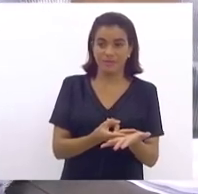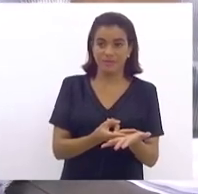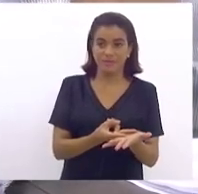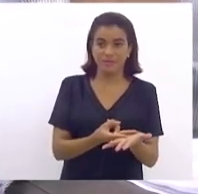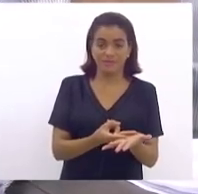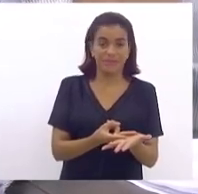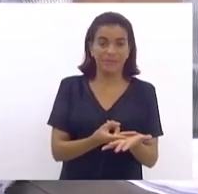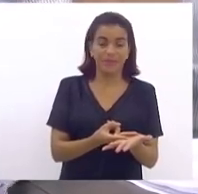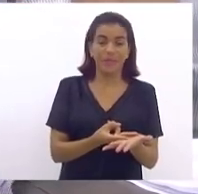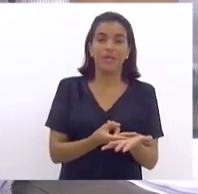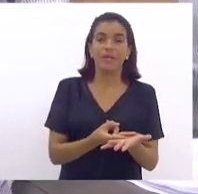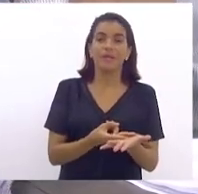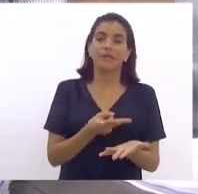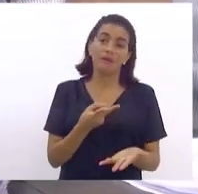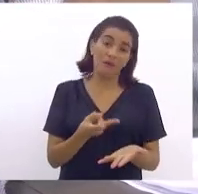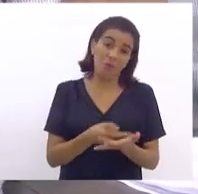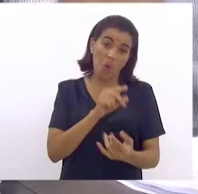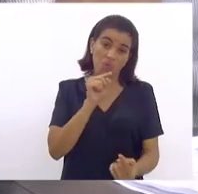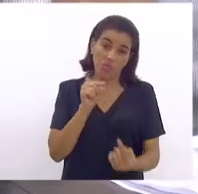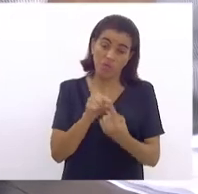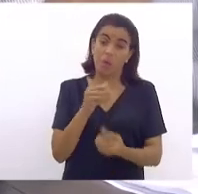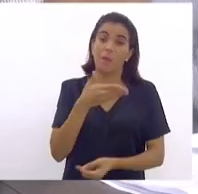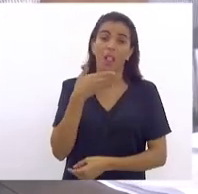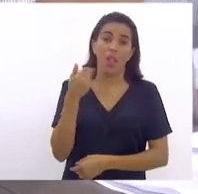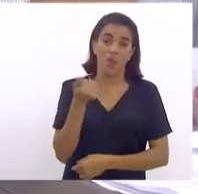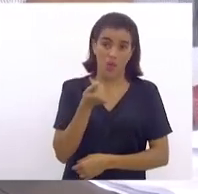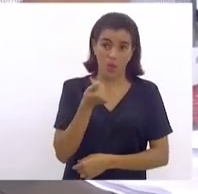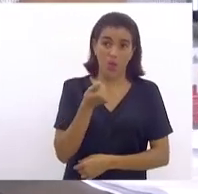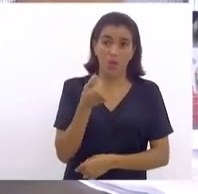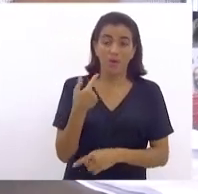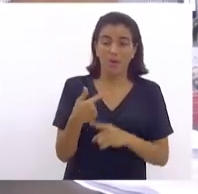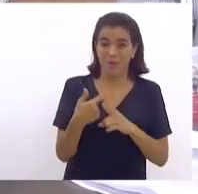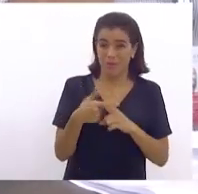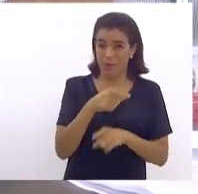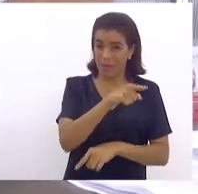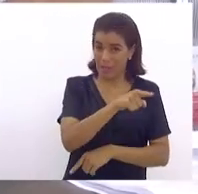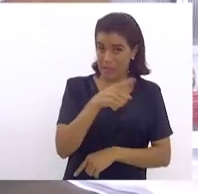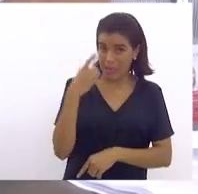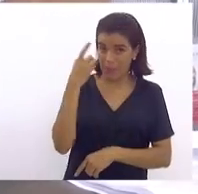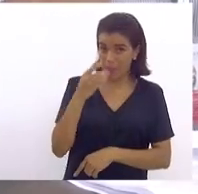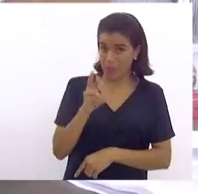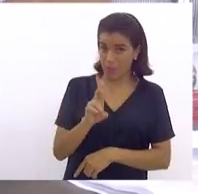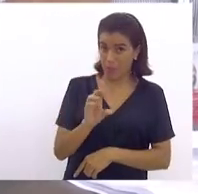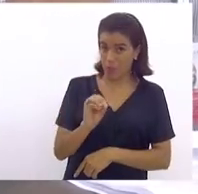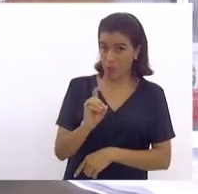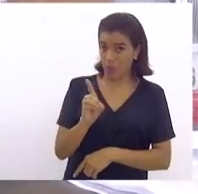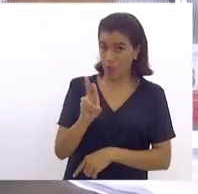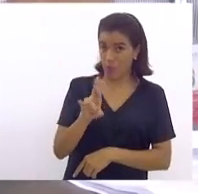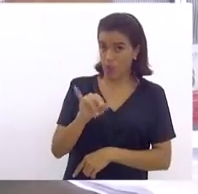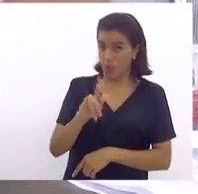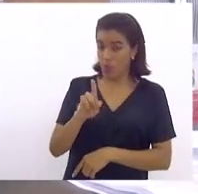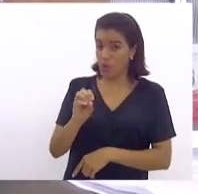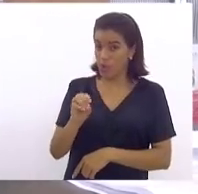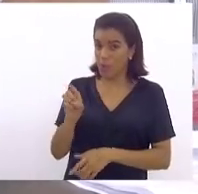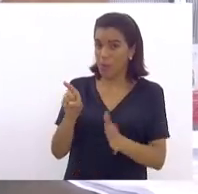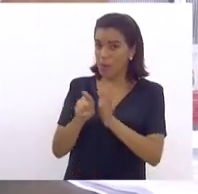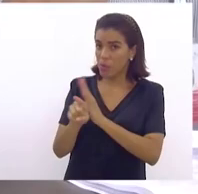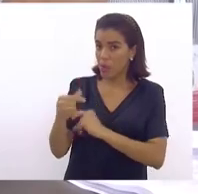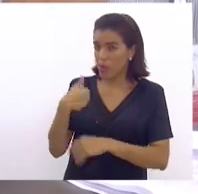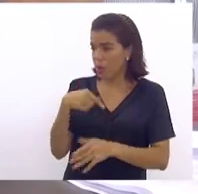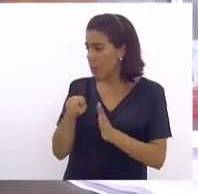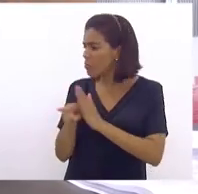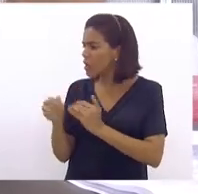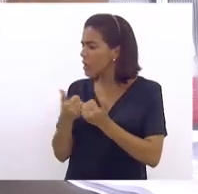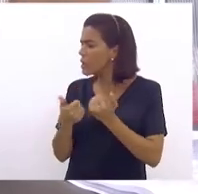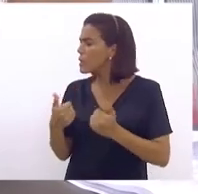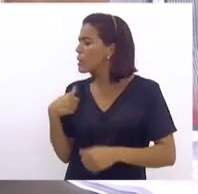retratasse o objetivo, talvez fosse melhor. Que isso que o deputado Rodrigo Amorim perguntou, perguntei aqui para a minha assessoria,